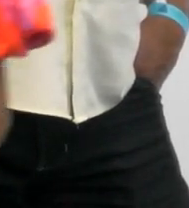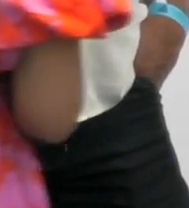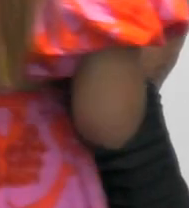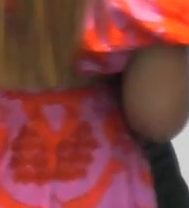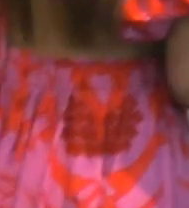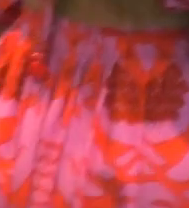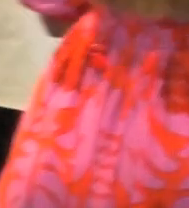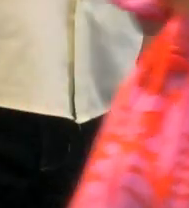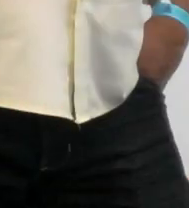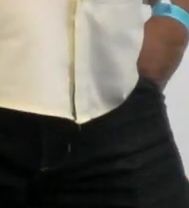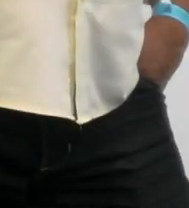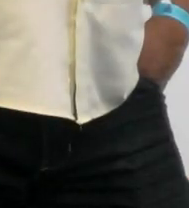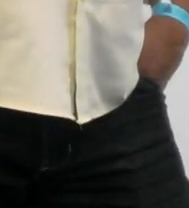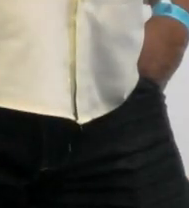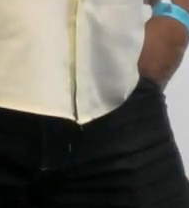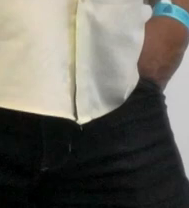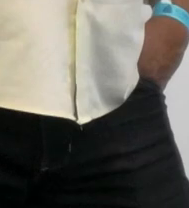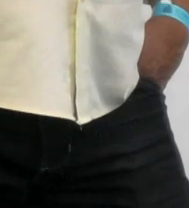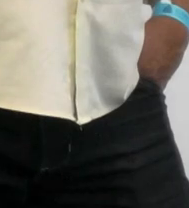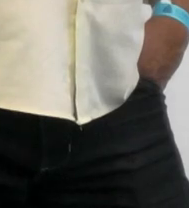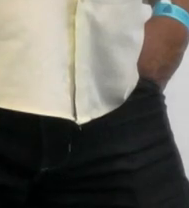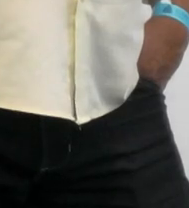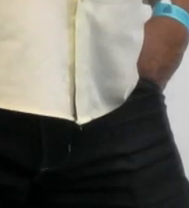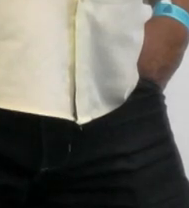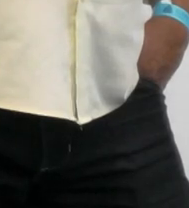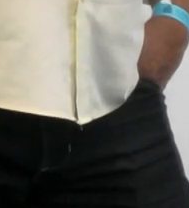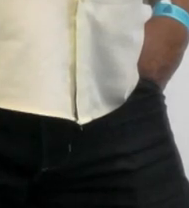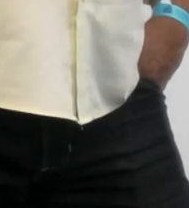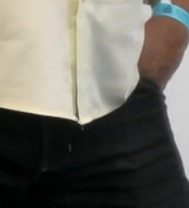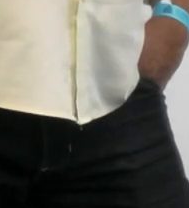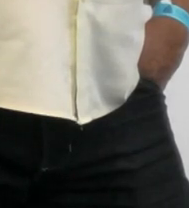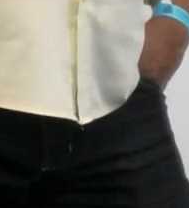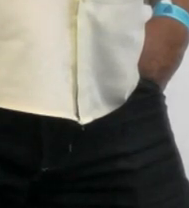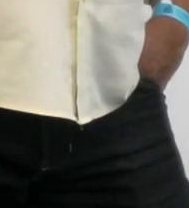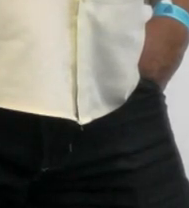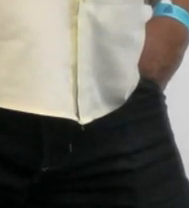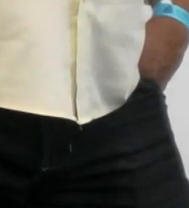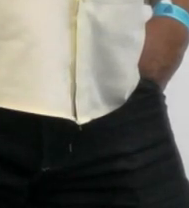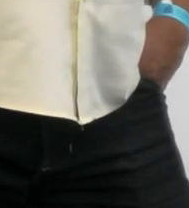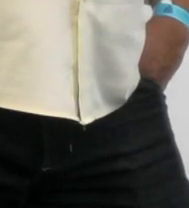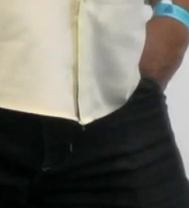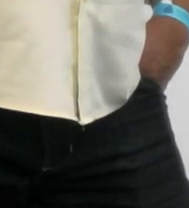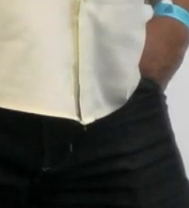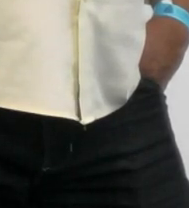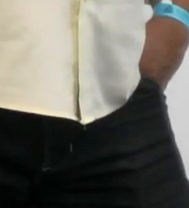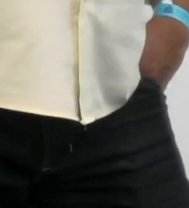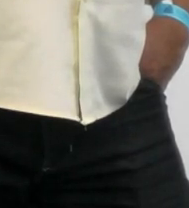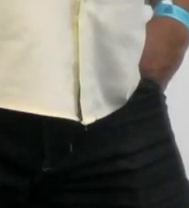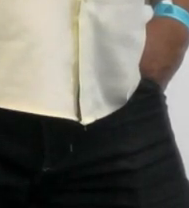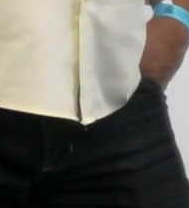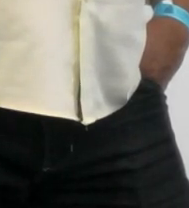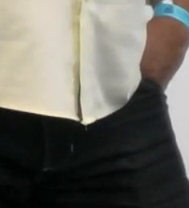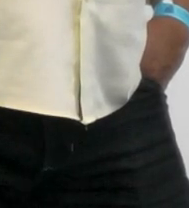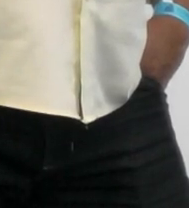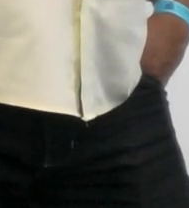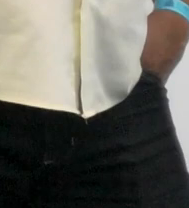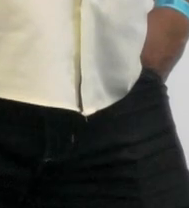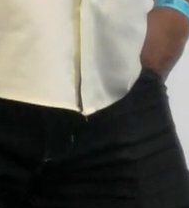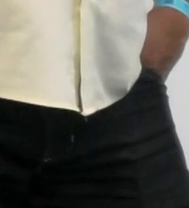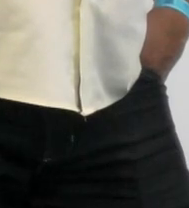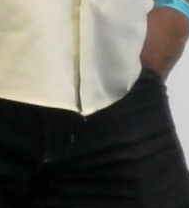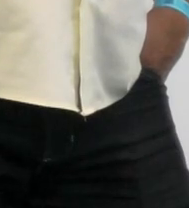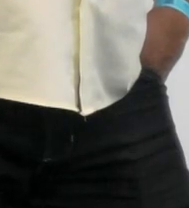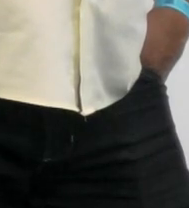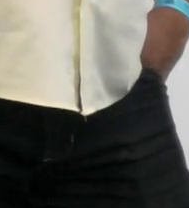aqui é que existe um parecer da NS o parecer 25 que é contraditório ao que a Carla trouxe aqui hoje há várias